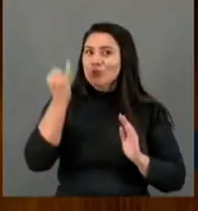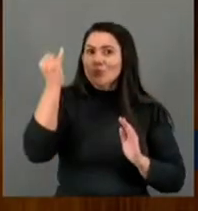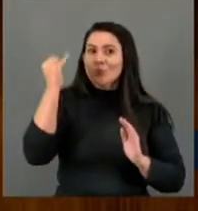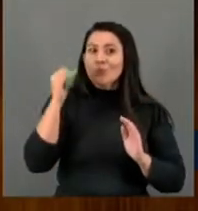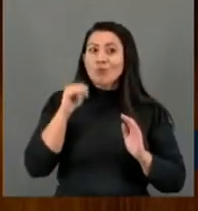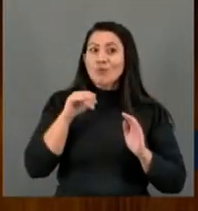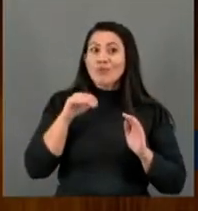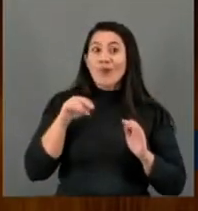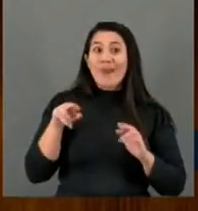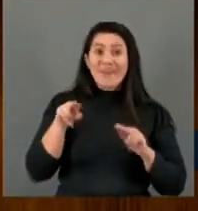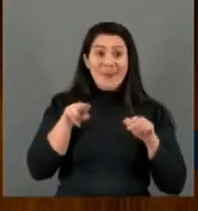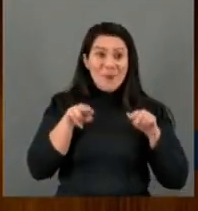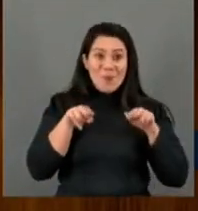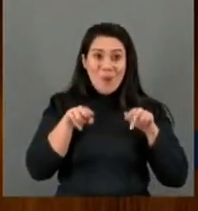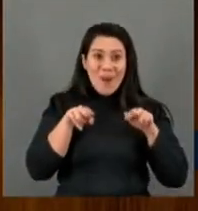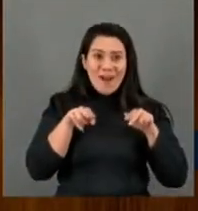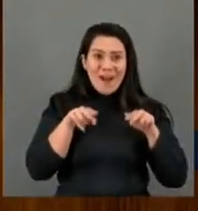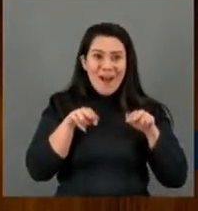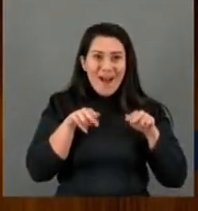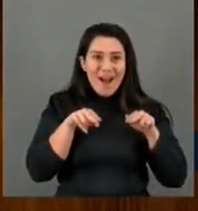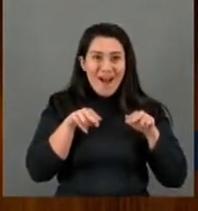americana, nós teríamos despendido